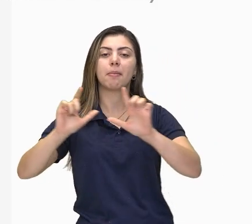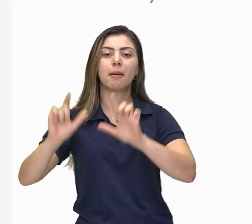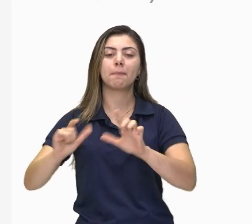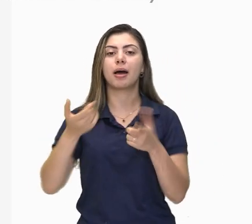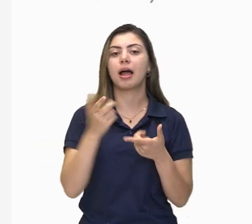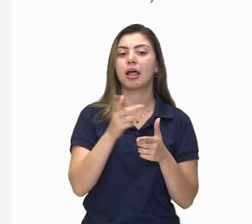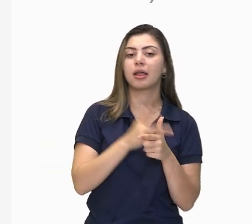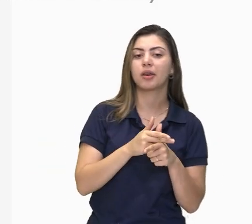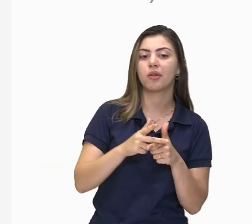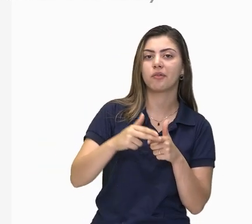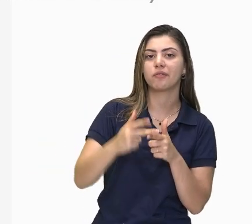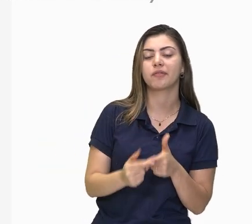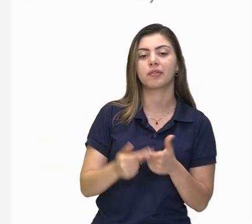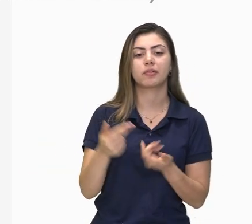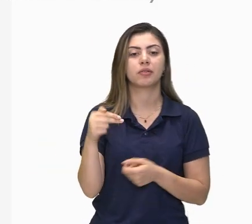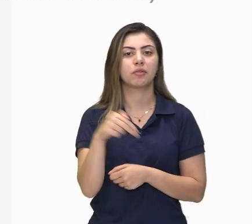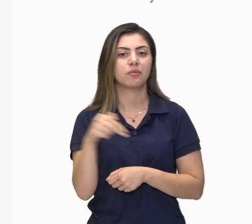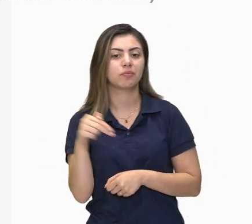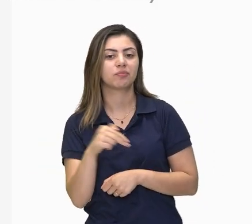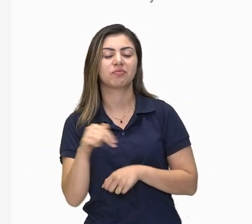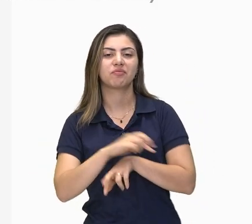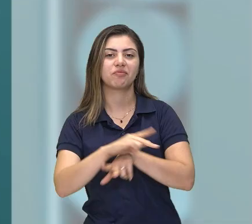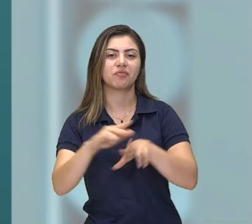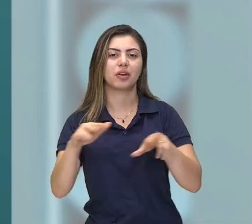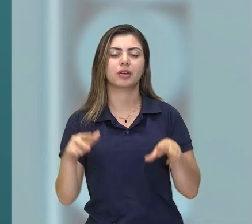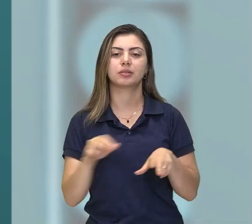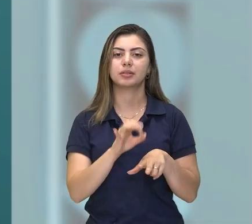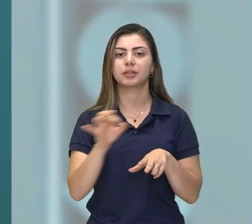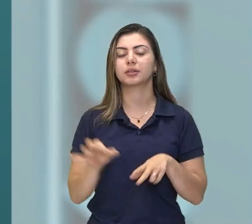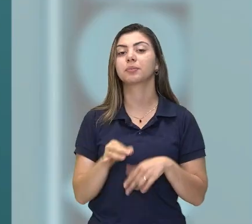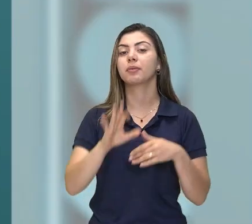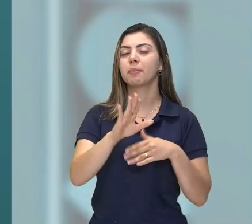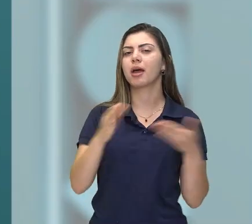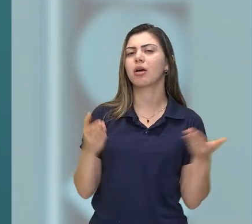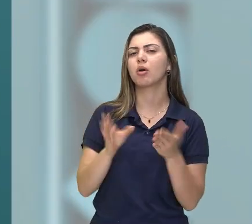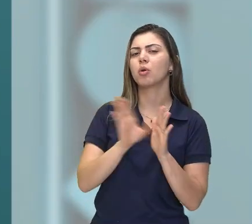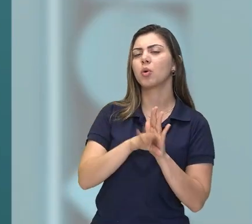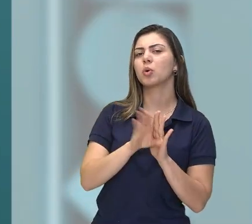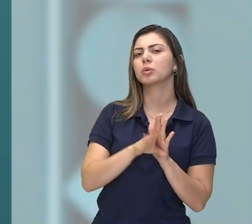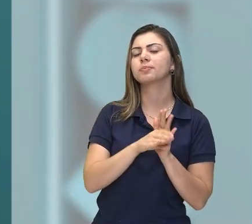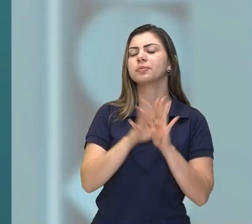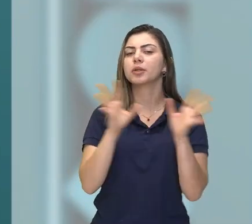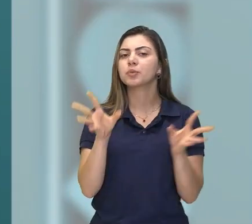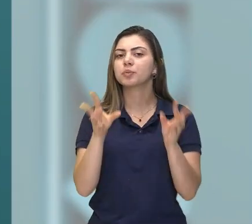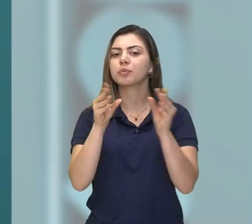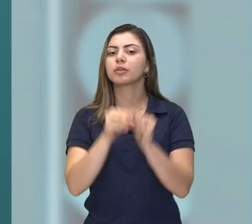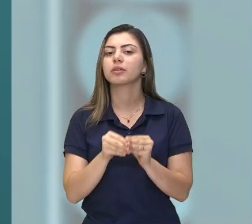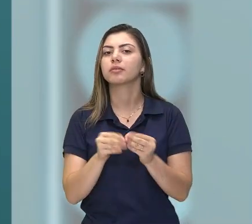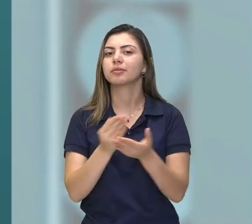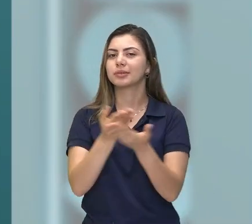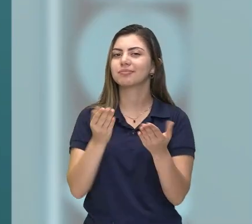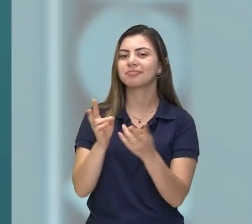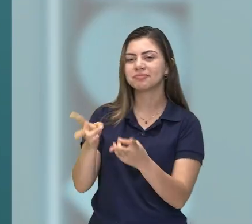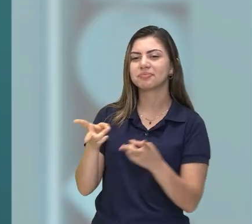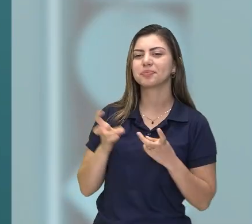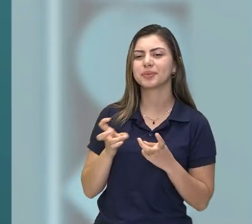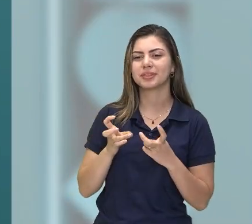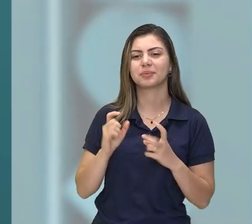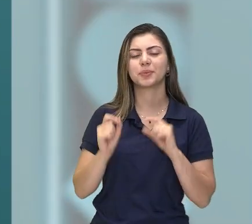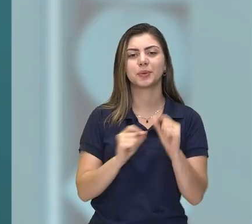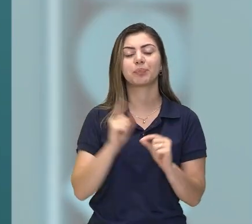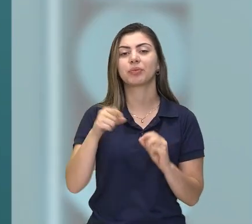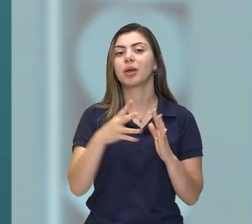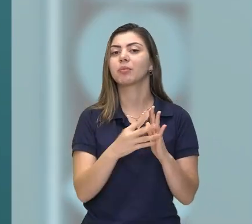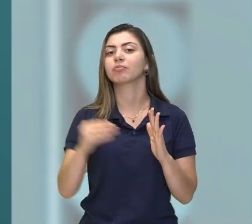filme, etc. Então vamos só entender um pouquinho desse conceito, não é? Como vocês puderam perceber aí, a